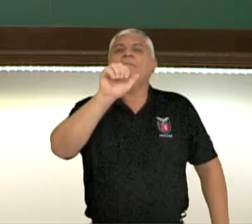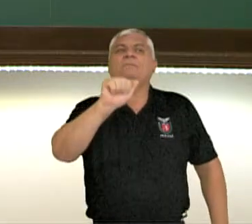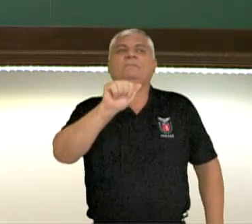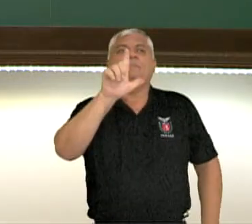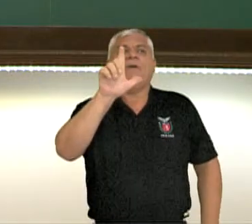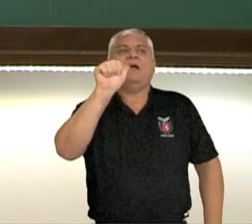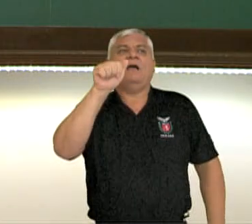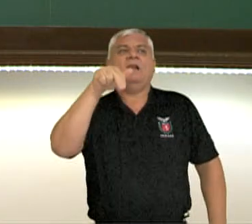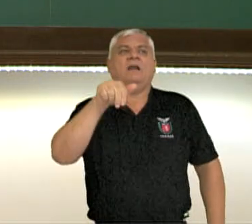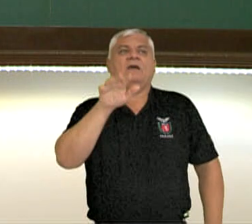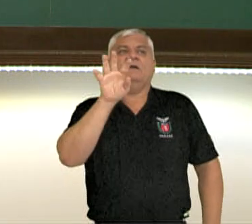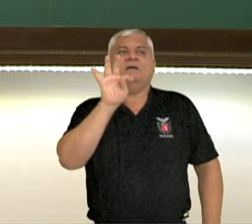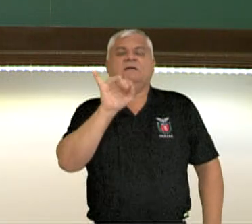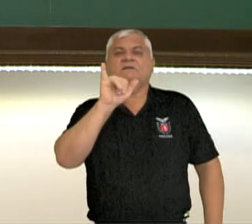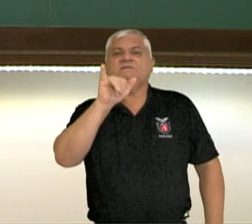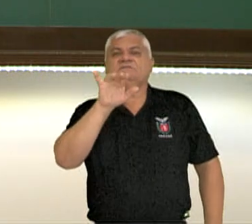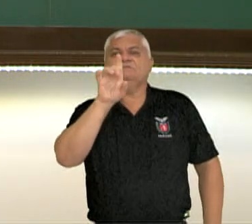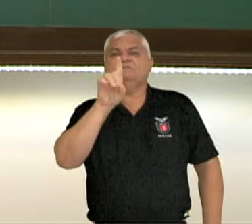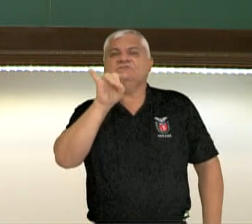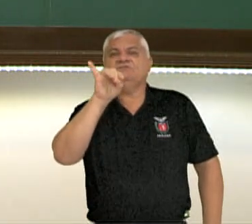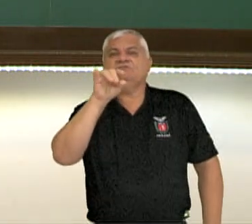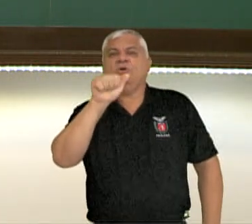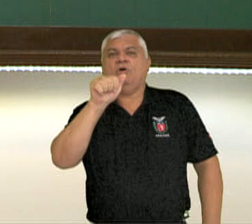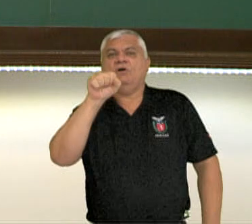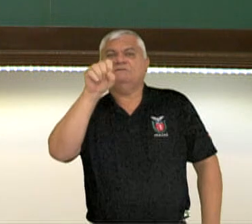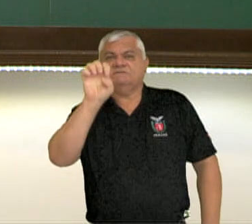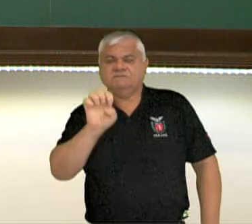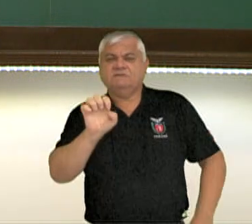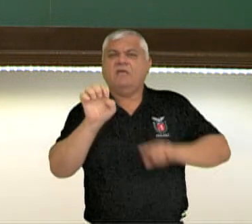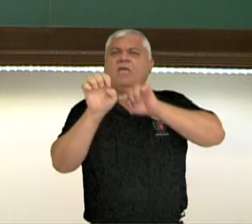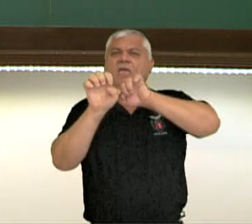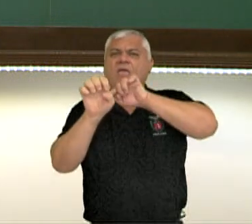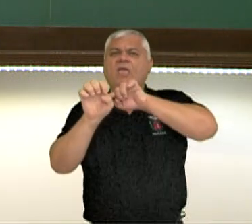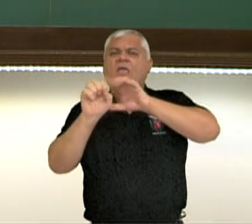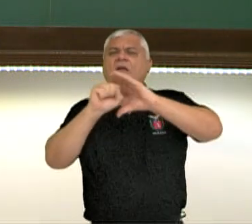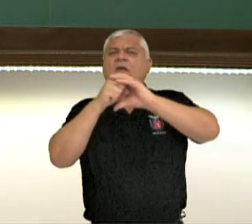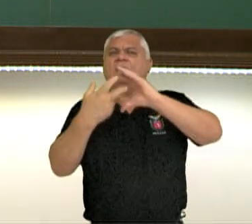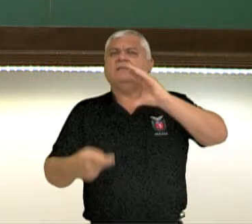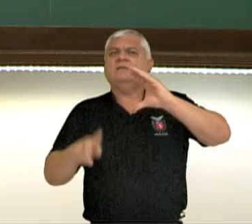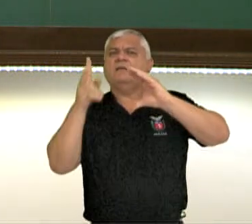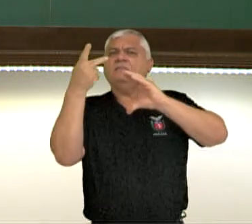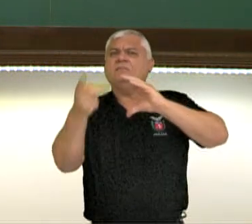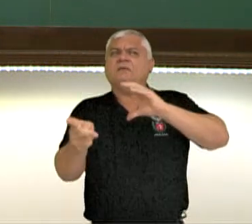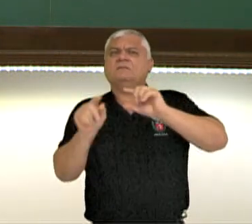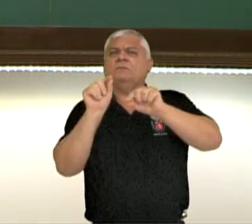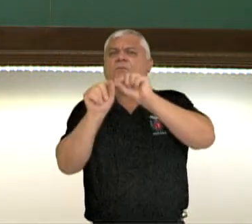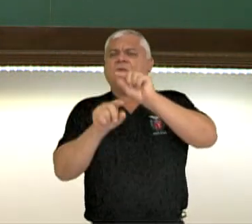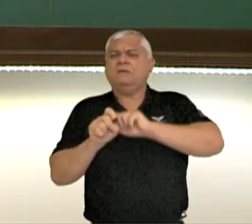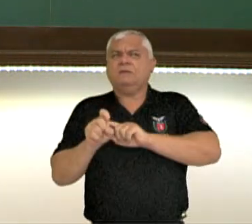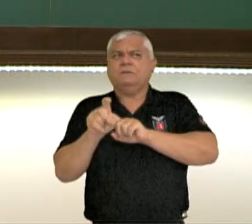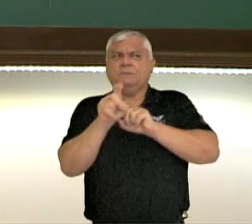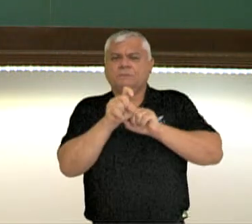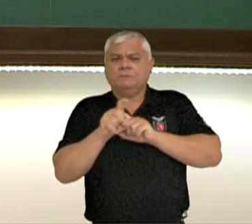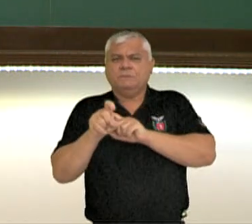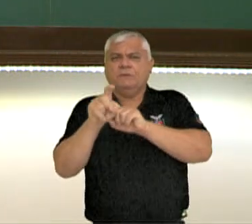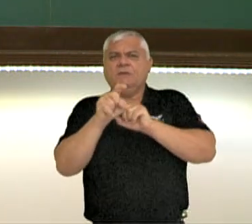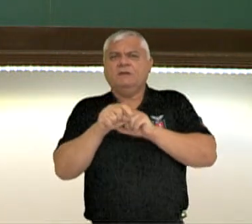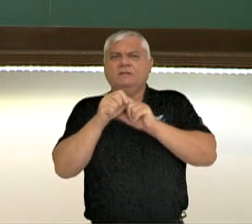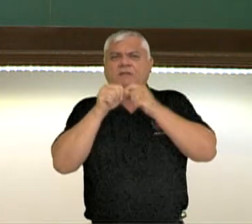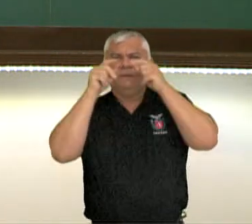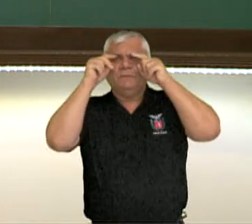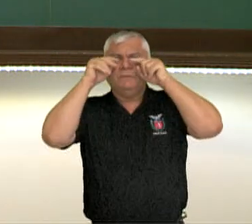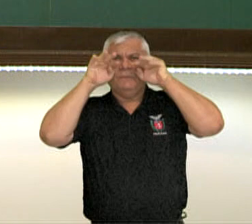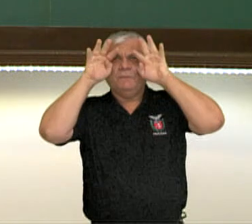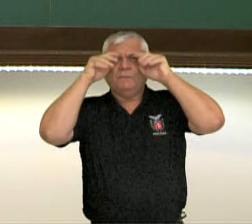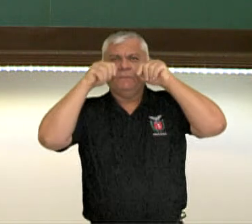doença chamada de balantidiose, né? A característica, então, desse protozoário é porque ele possui cílios. Todos